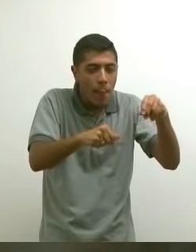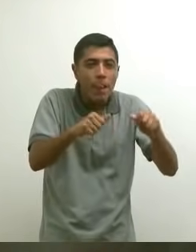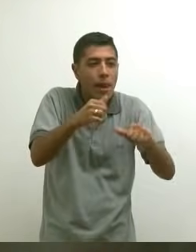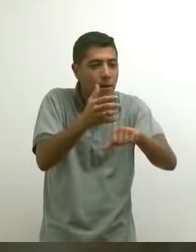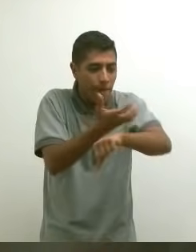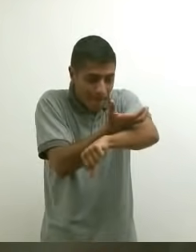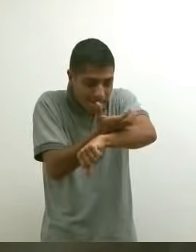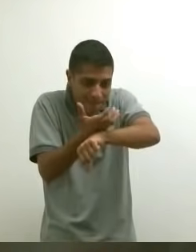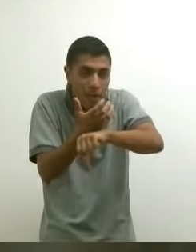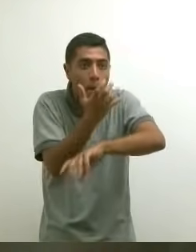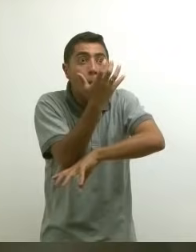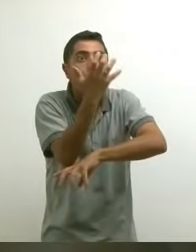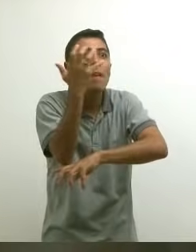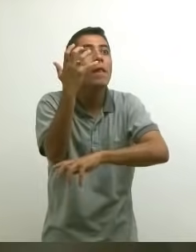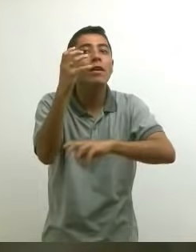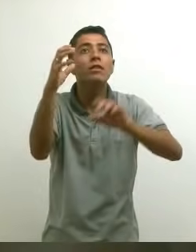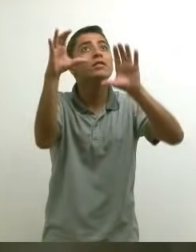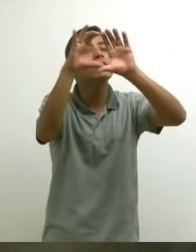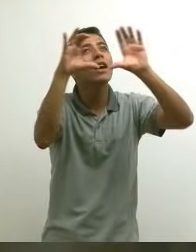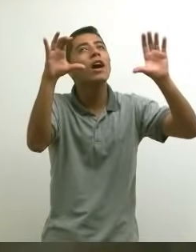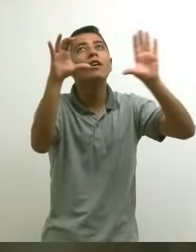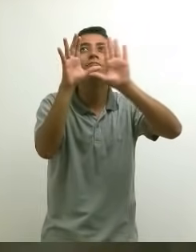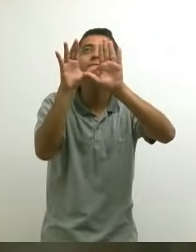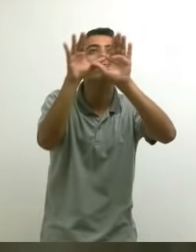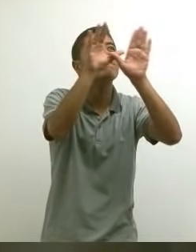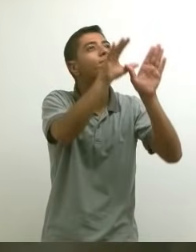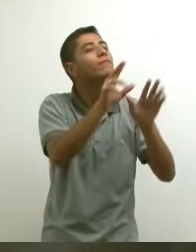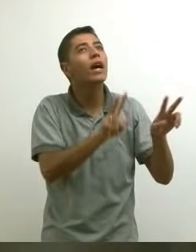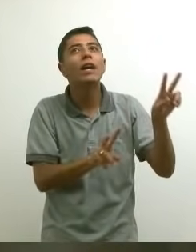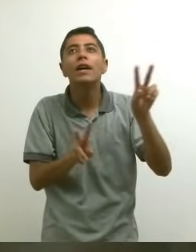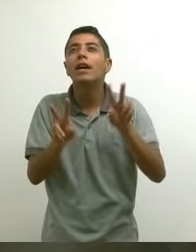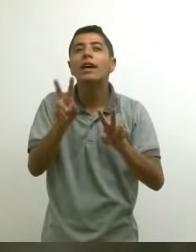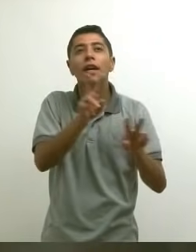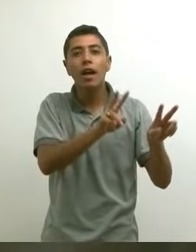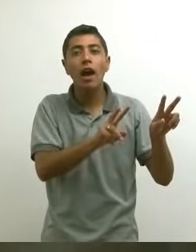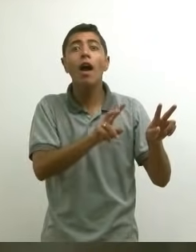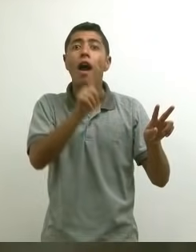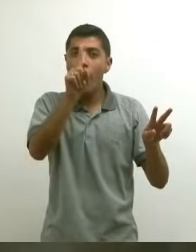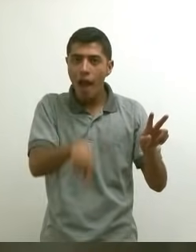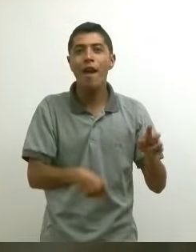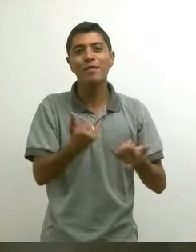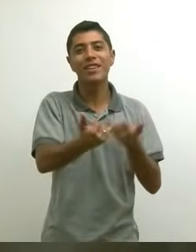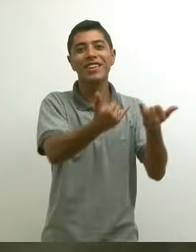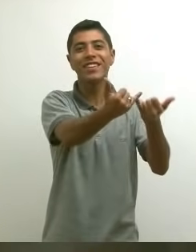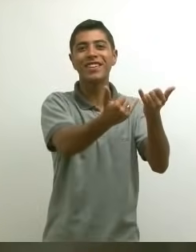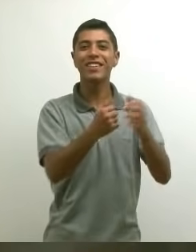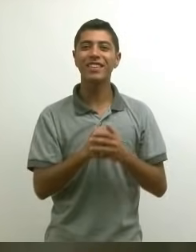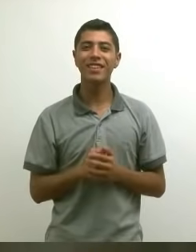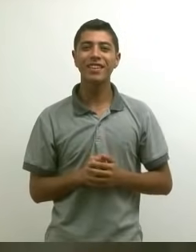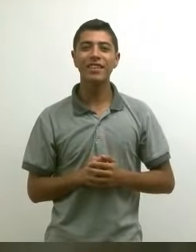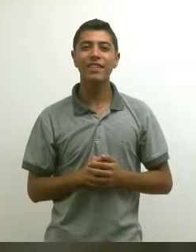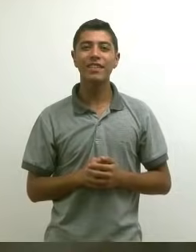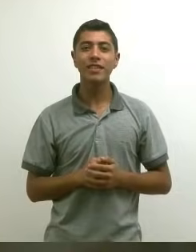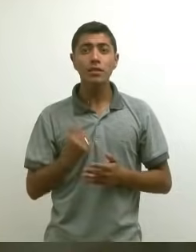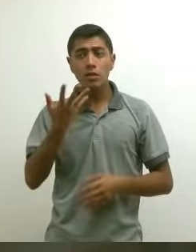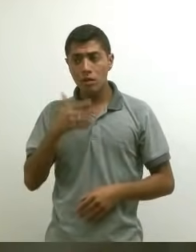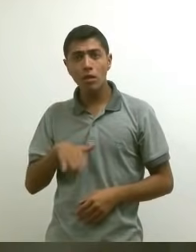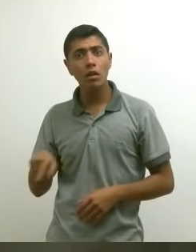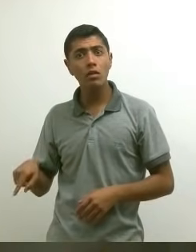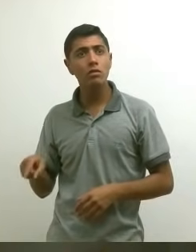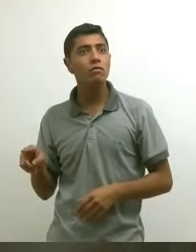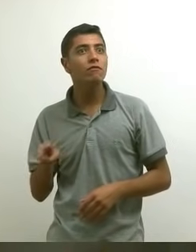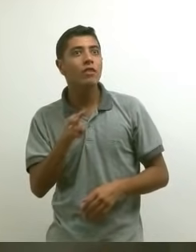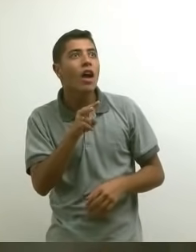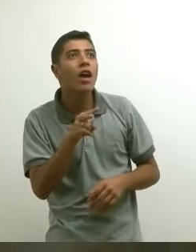mesmo que tenha humor porque o humor é uma característica humana é muito interessante a gente olhar quando que um